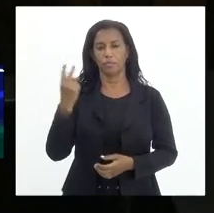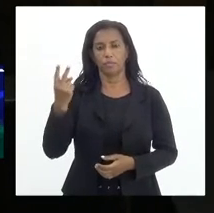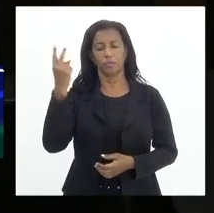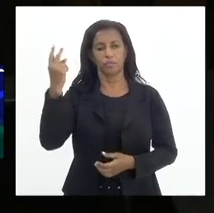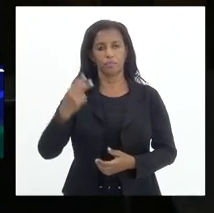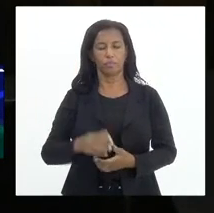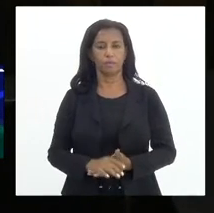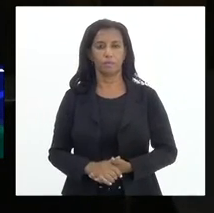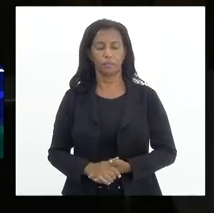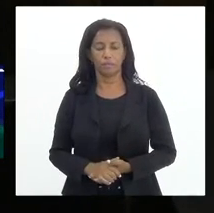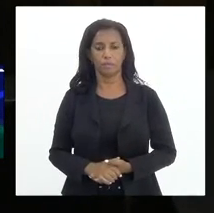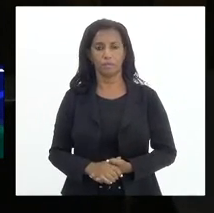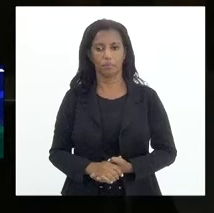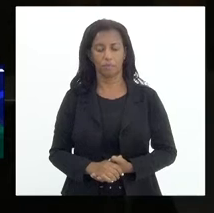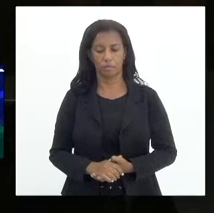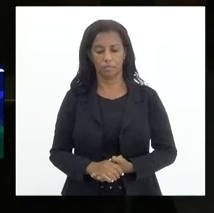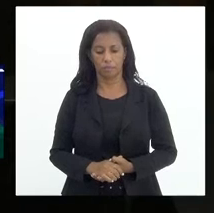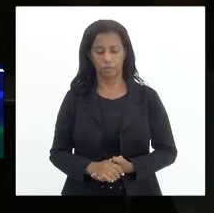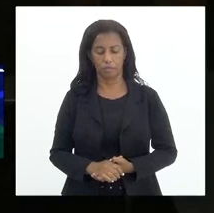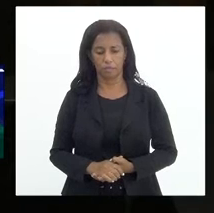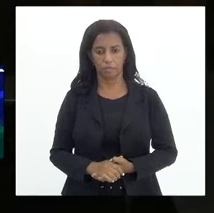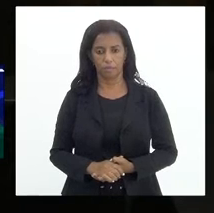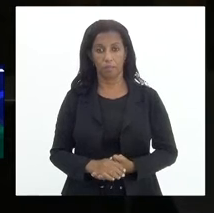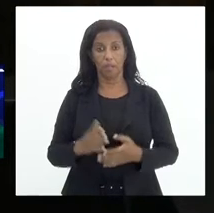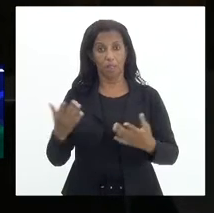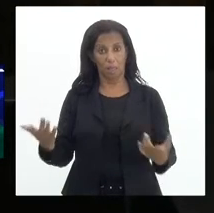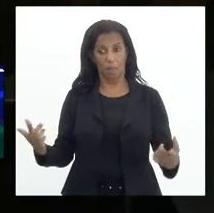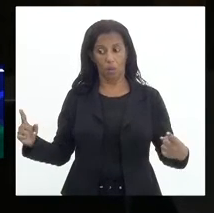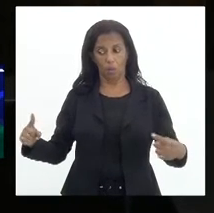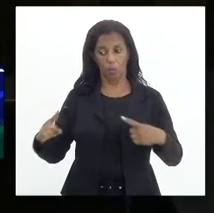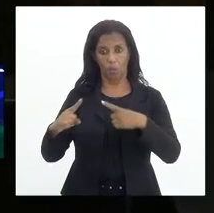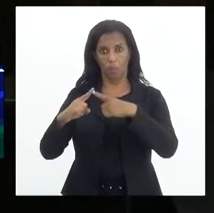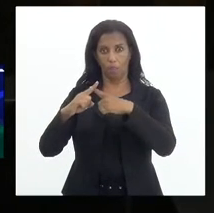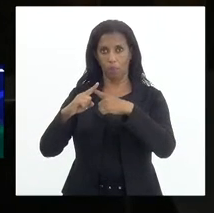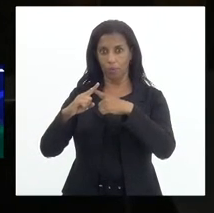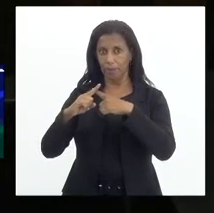produto, que seria para multiplicar